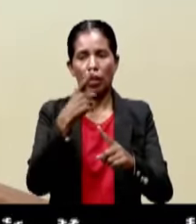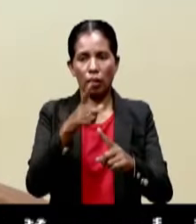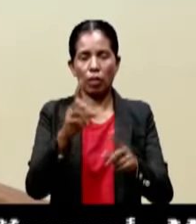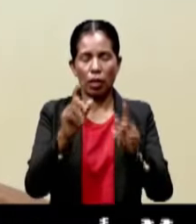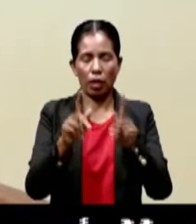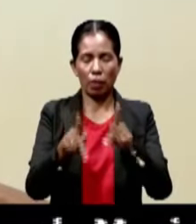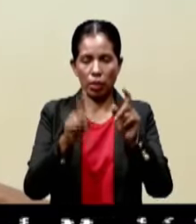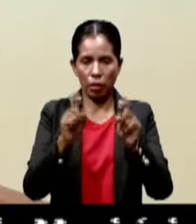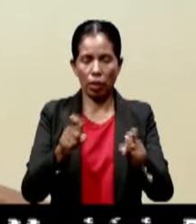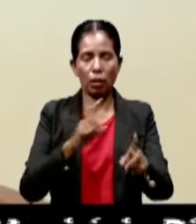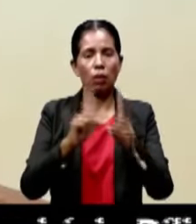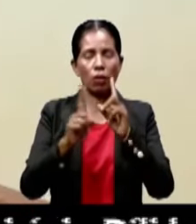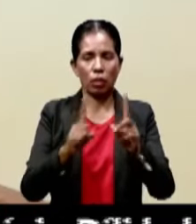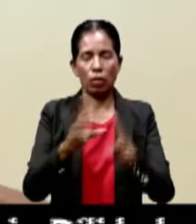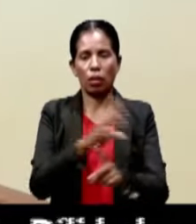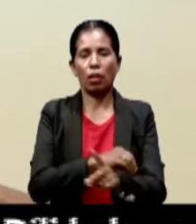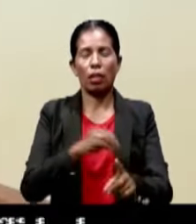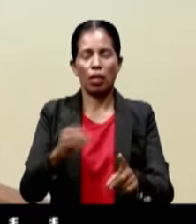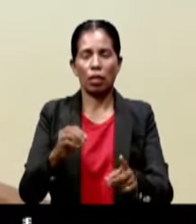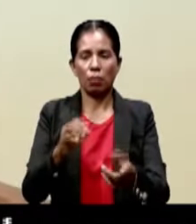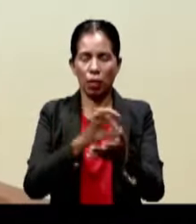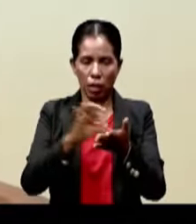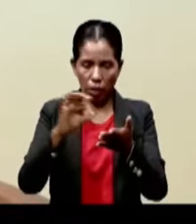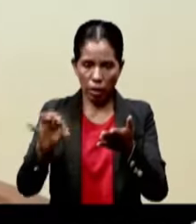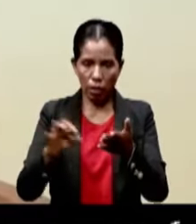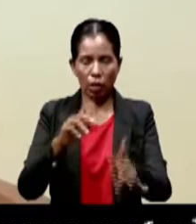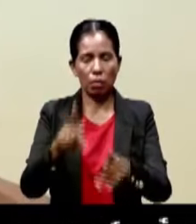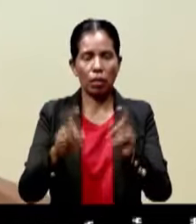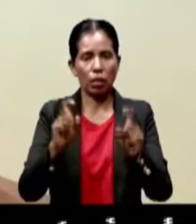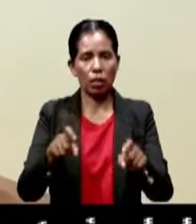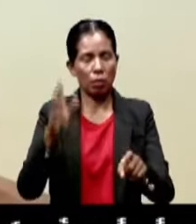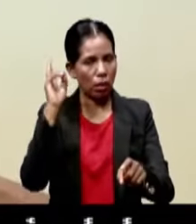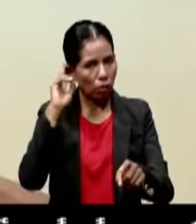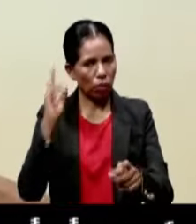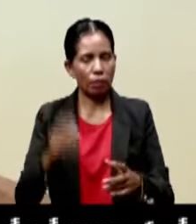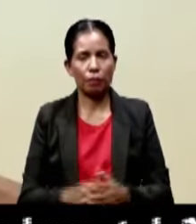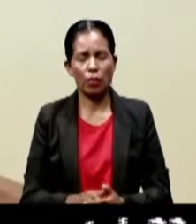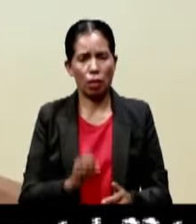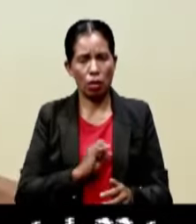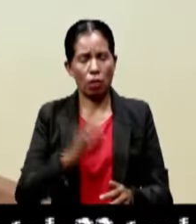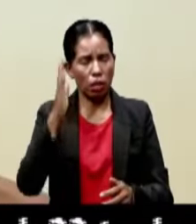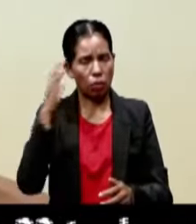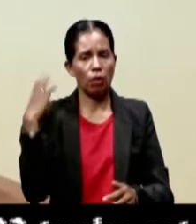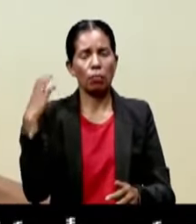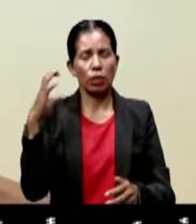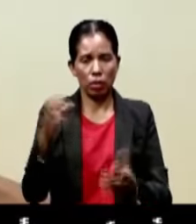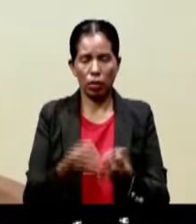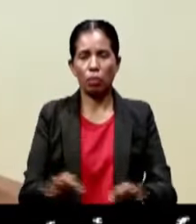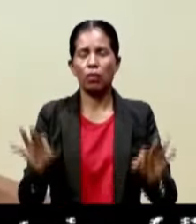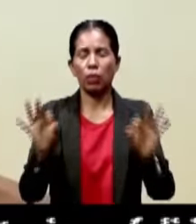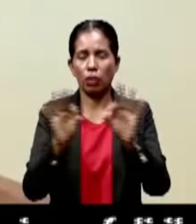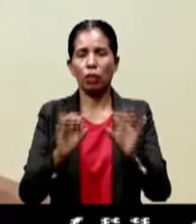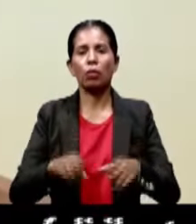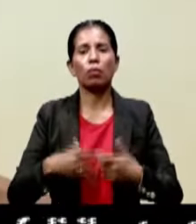bela colia, é uma tem que bela aquere, é uma tem que bela rona. A nenhuma competência não é importante,